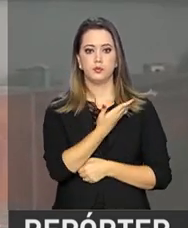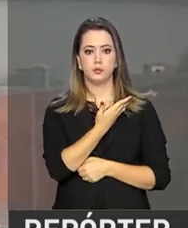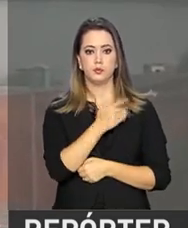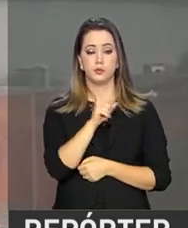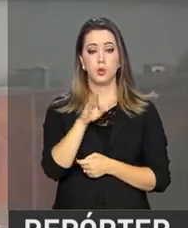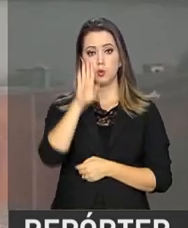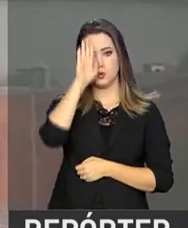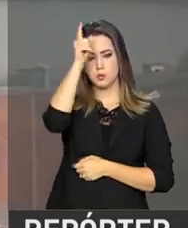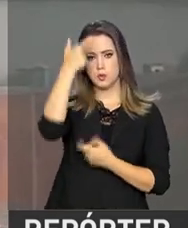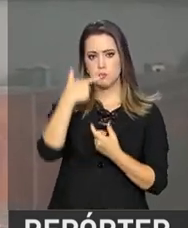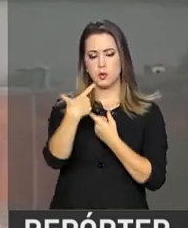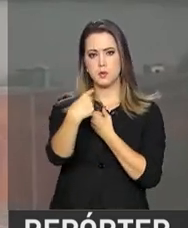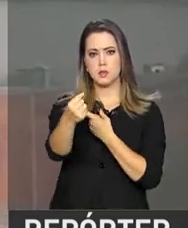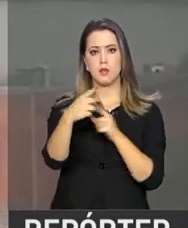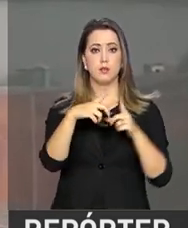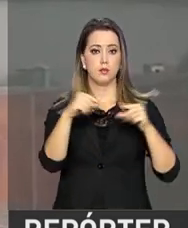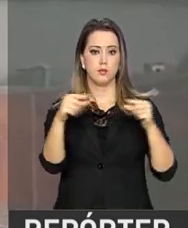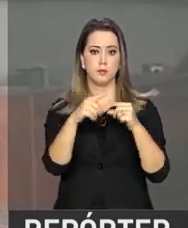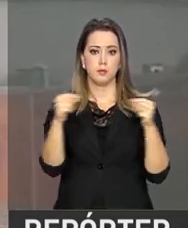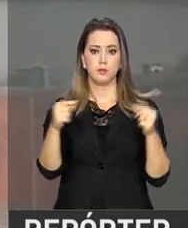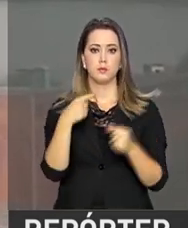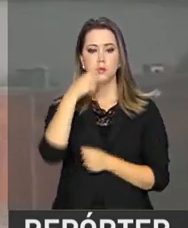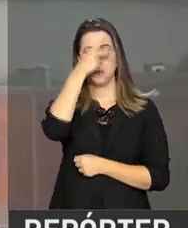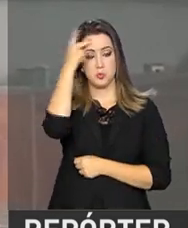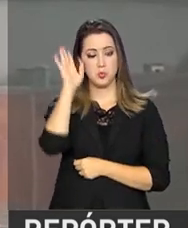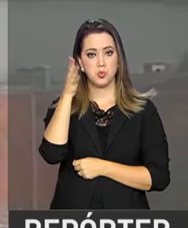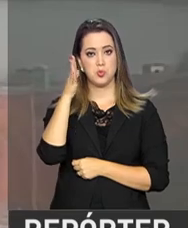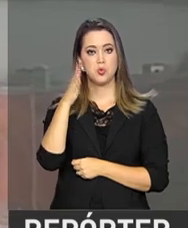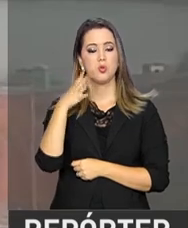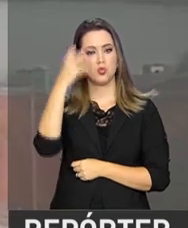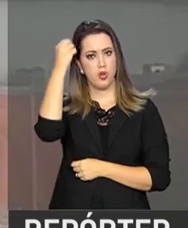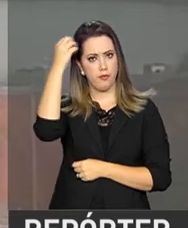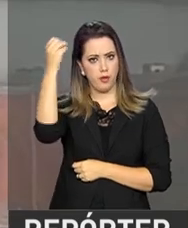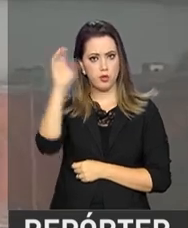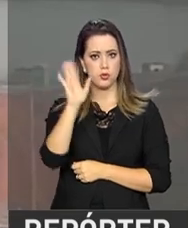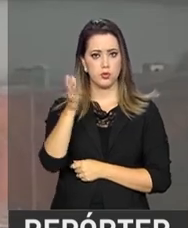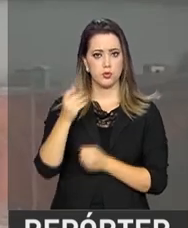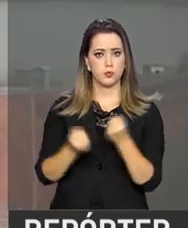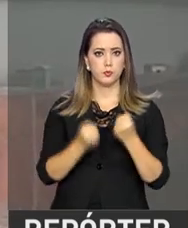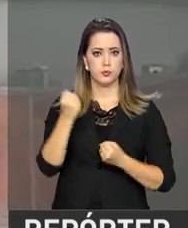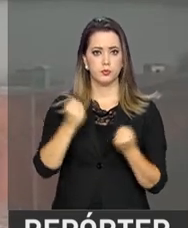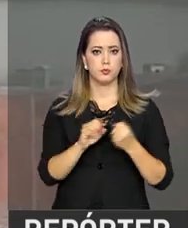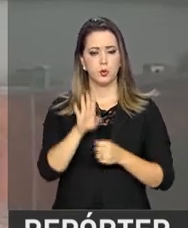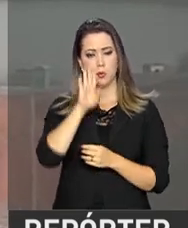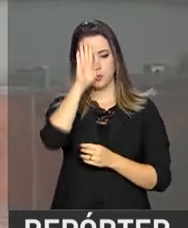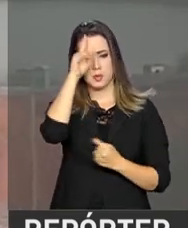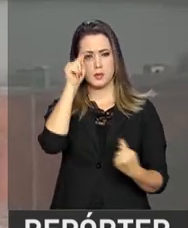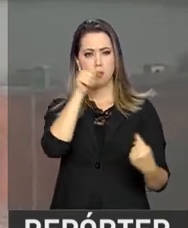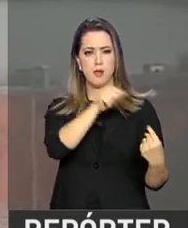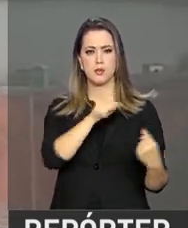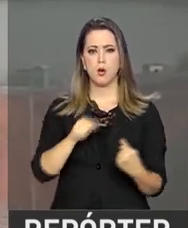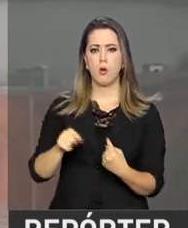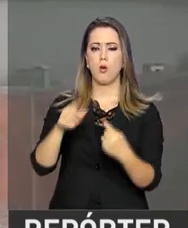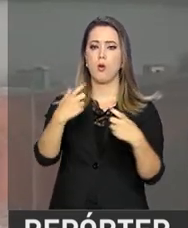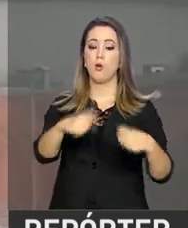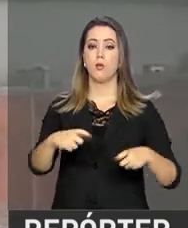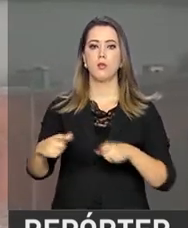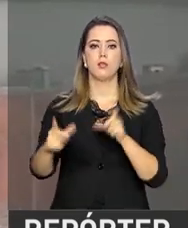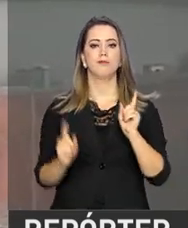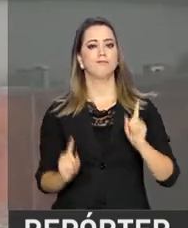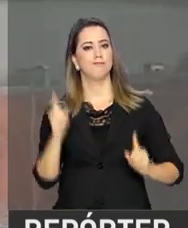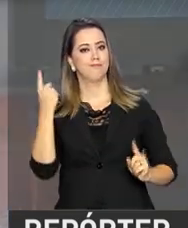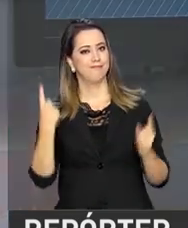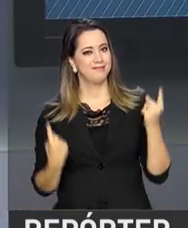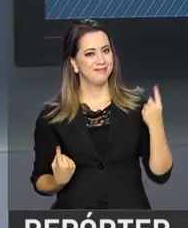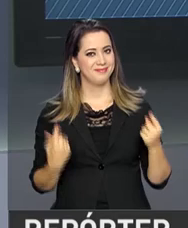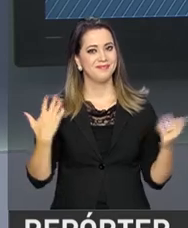numa das principais saídas de Brasília. Muita gente já está pegando a estrada rumo aos principais destinos da folia.